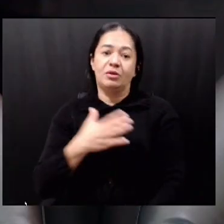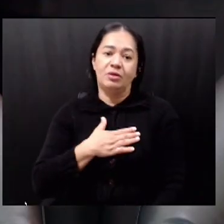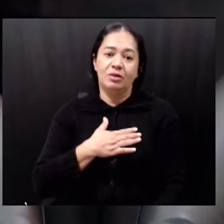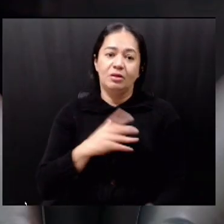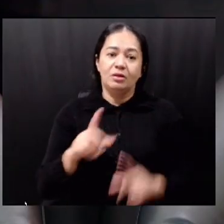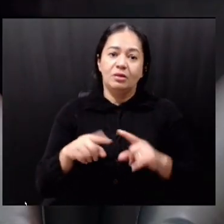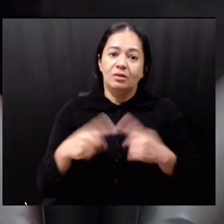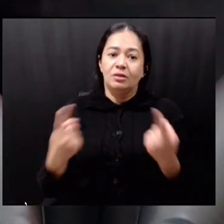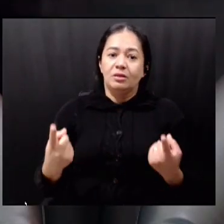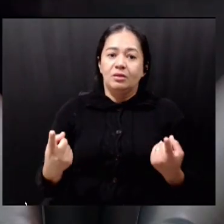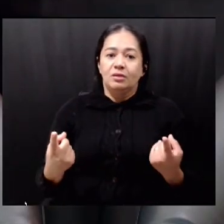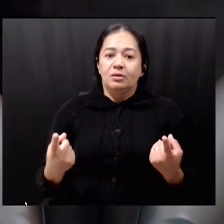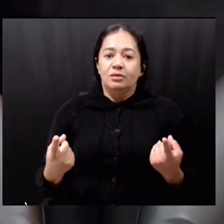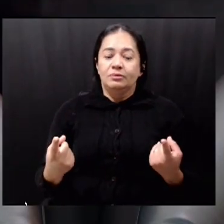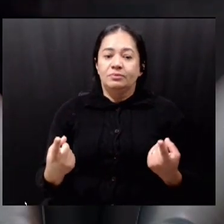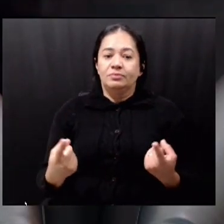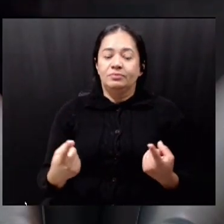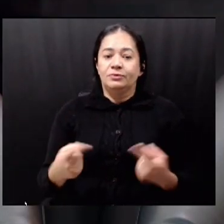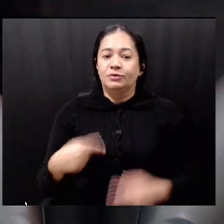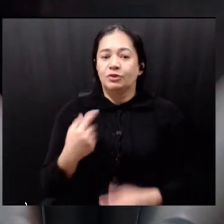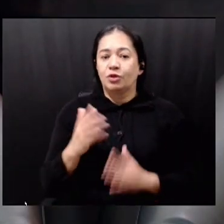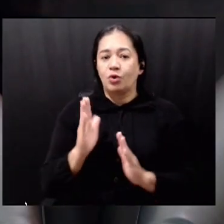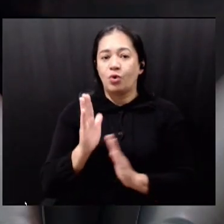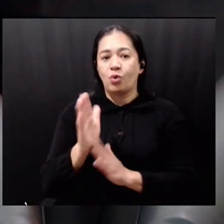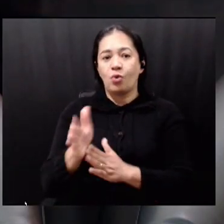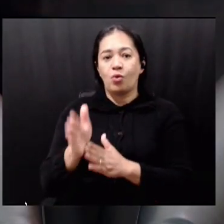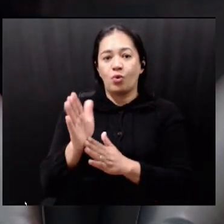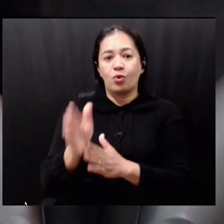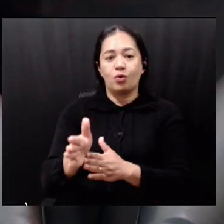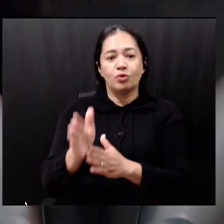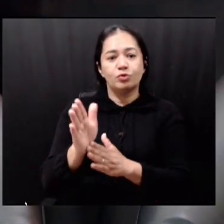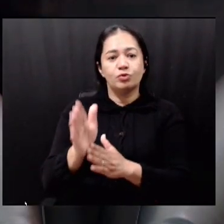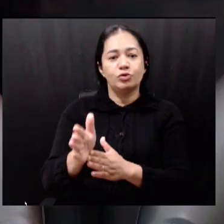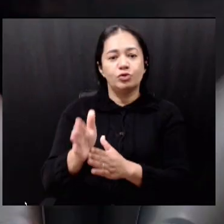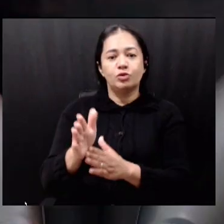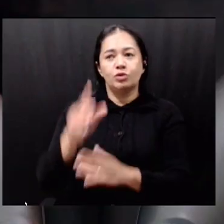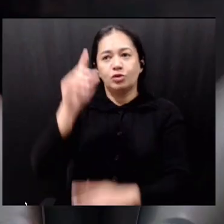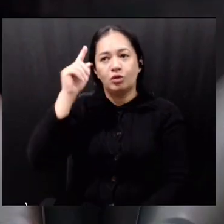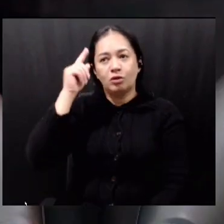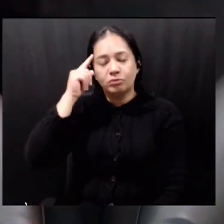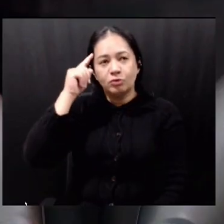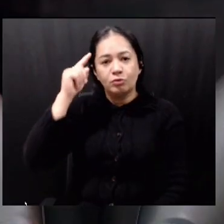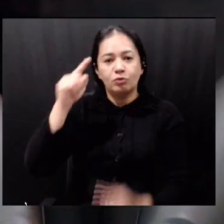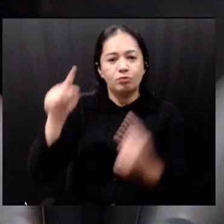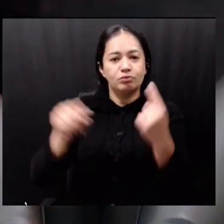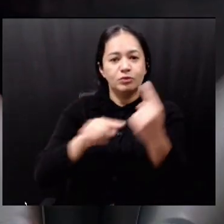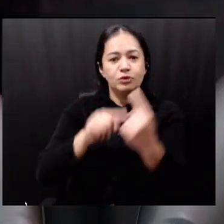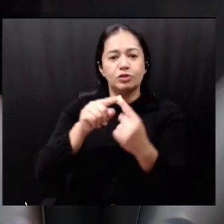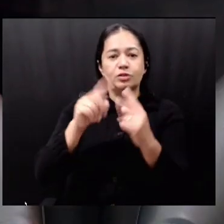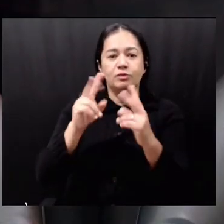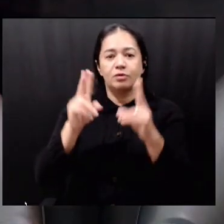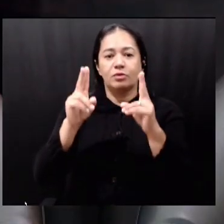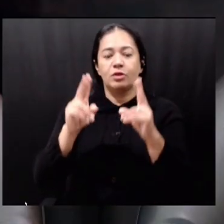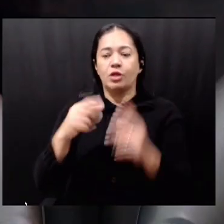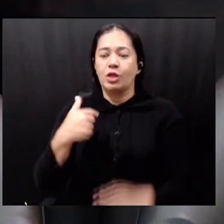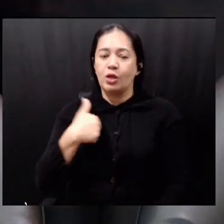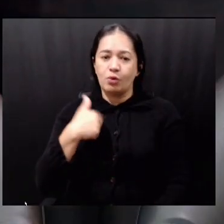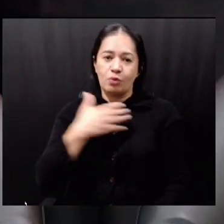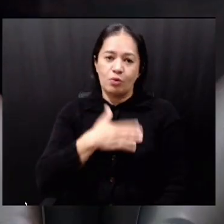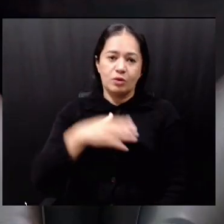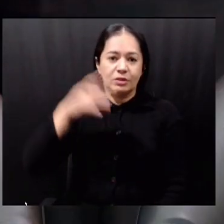assim, seguimos com a mesma ideia. Eu gosto muito de trabalhar a rotina. Pensar, a gente precisa